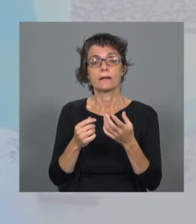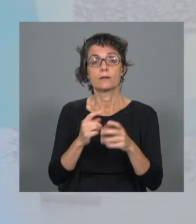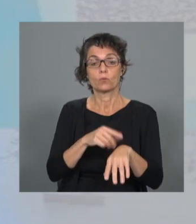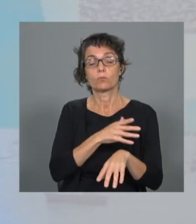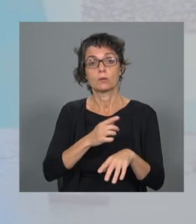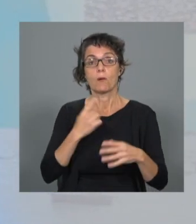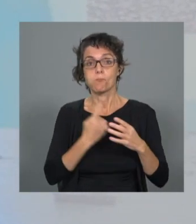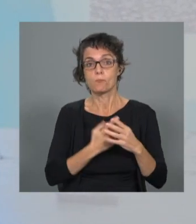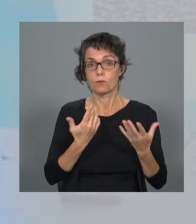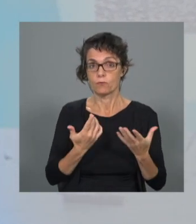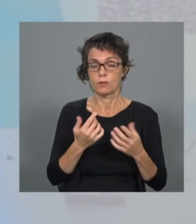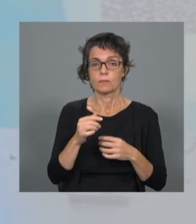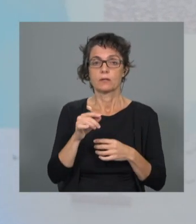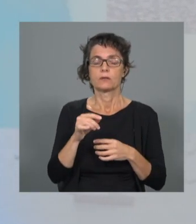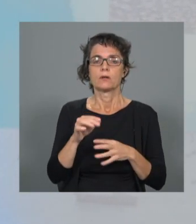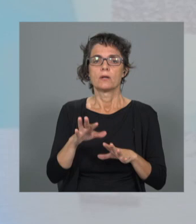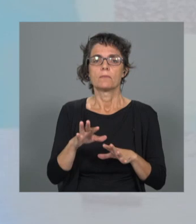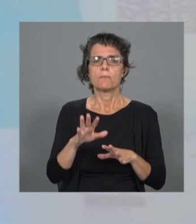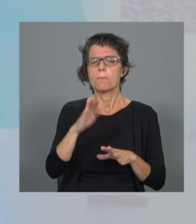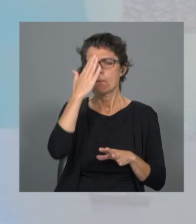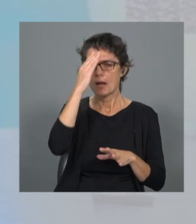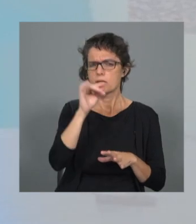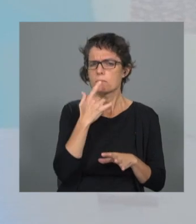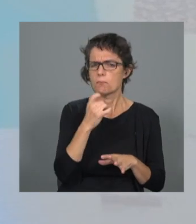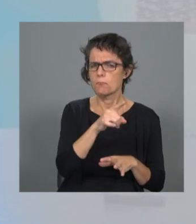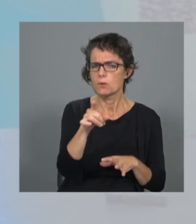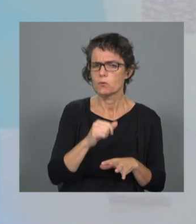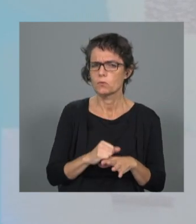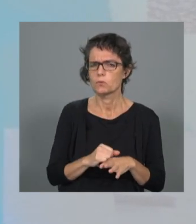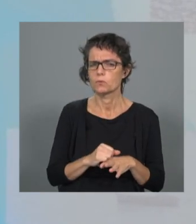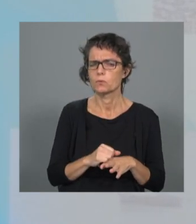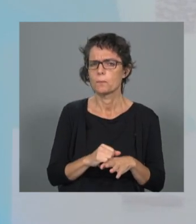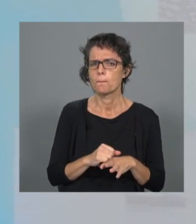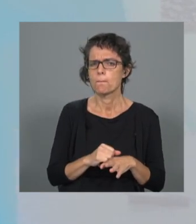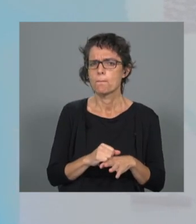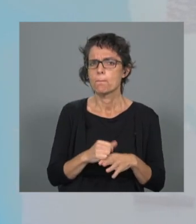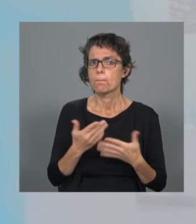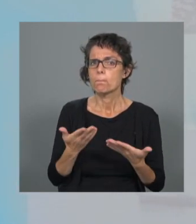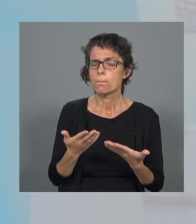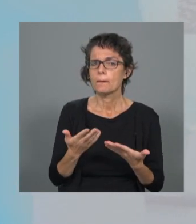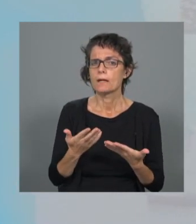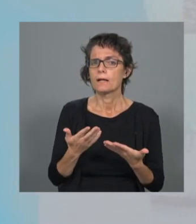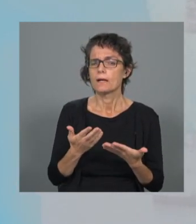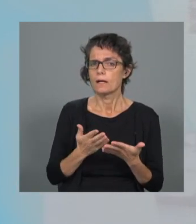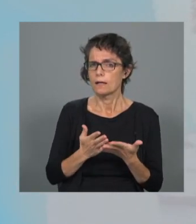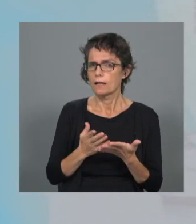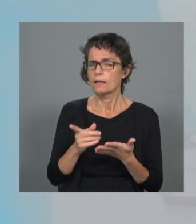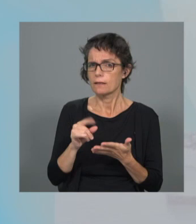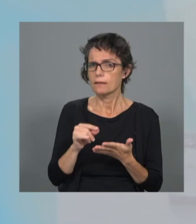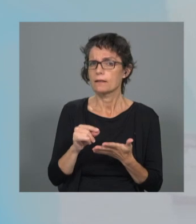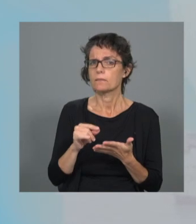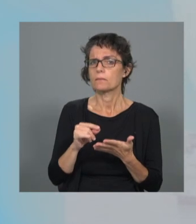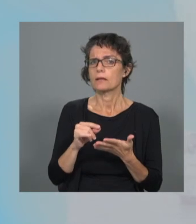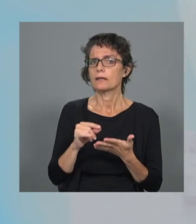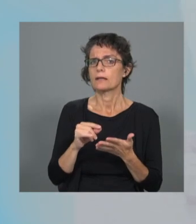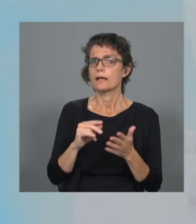vigor. Ainda perduram, tornam-se hoje também uma outra possibilidade de quem pela doença às